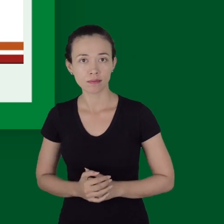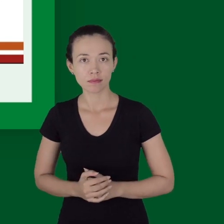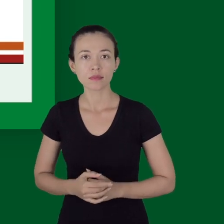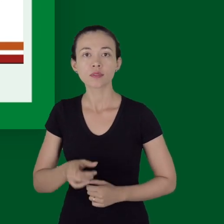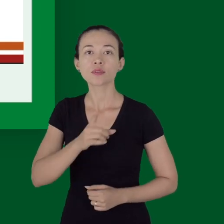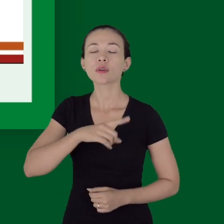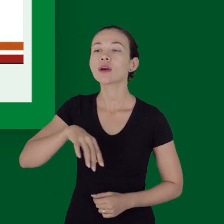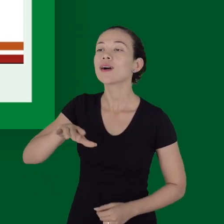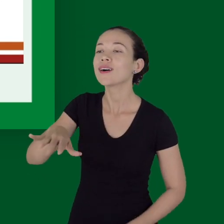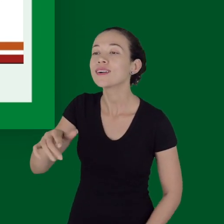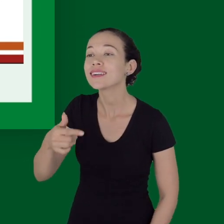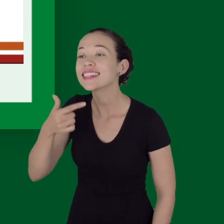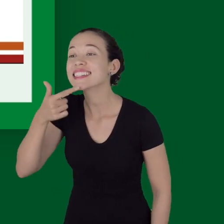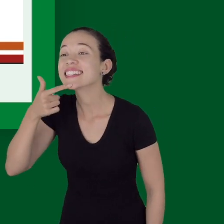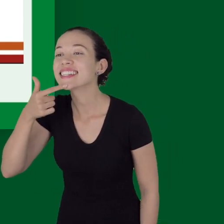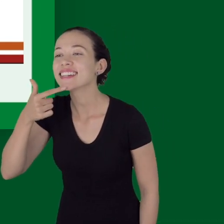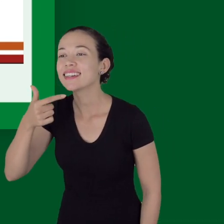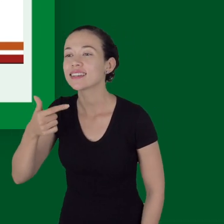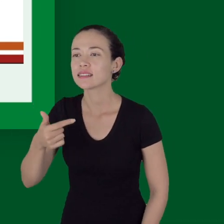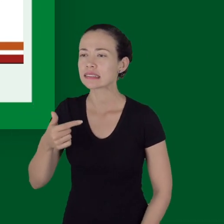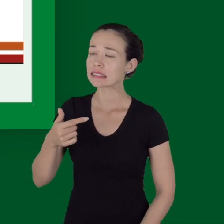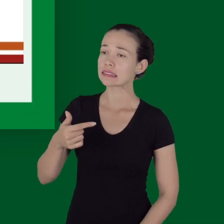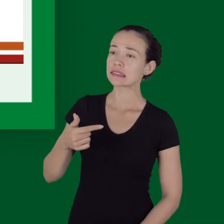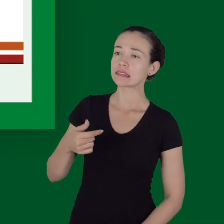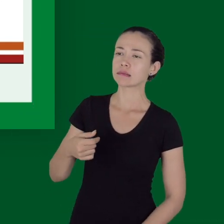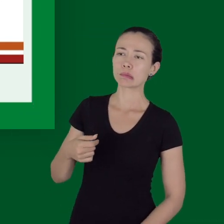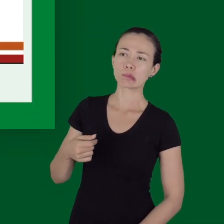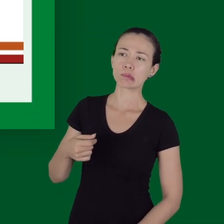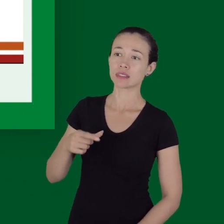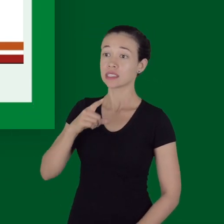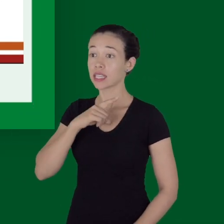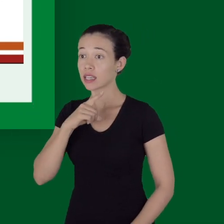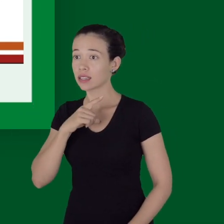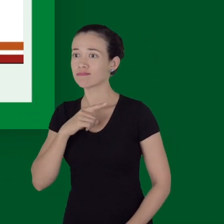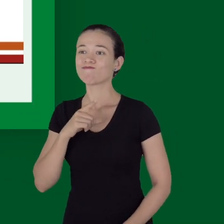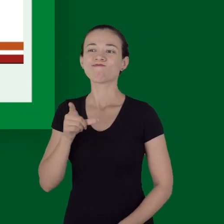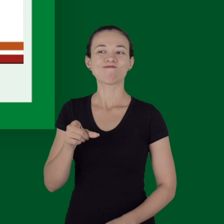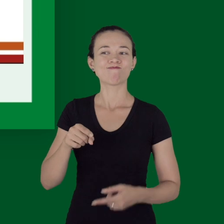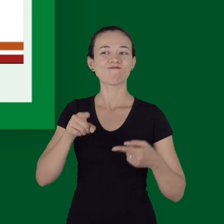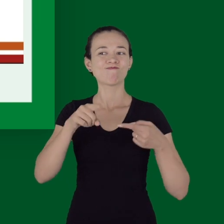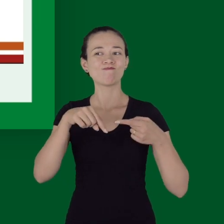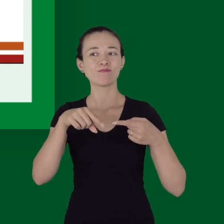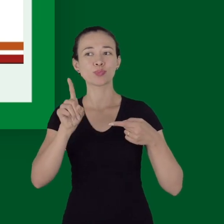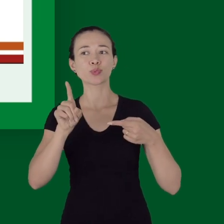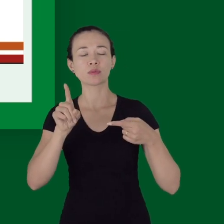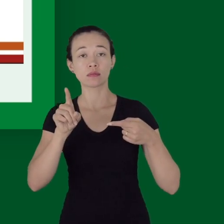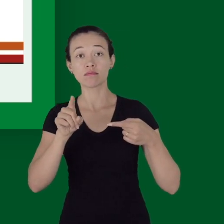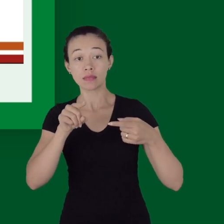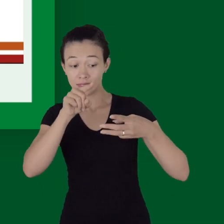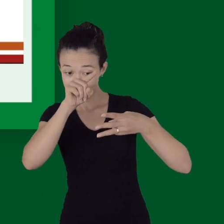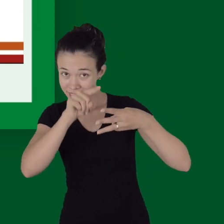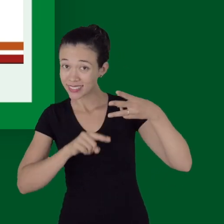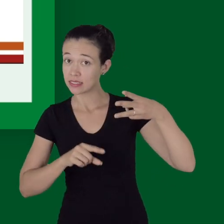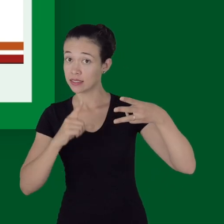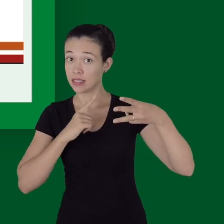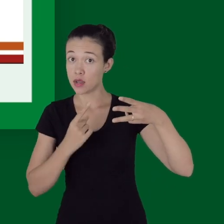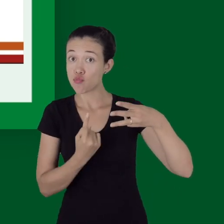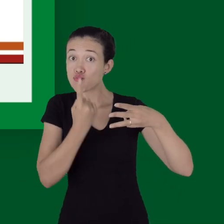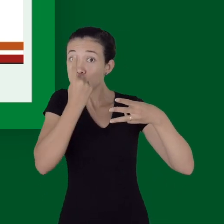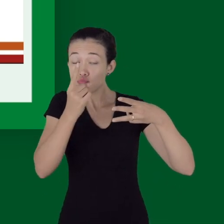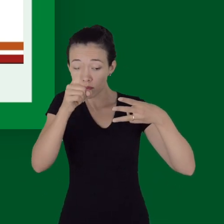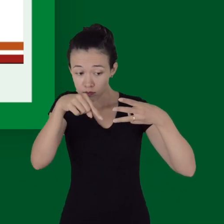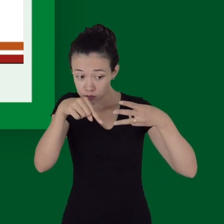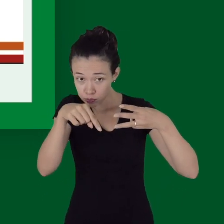pede para o paciente mostrar os dentes, pede para ele sorrir. Se tiver alteração, ele já pontua. Um ponto na escala de Cincinnati já é considerado